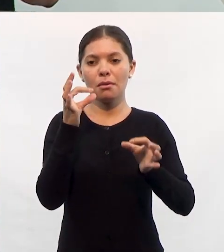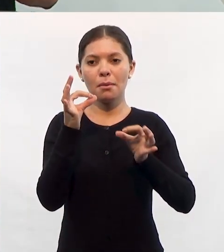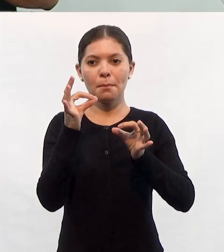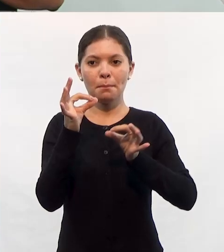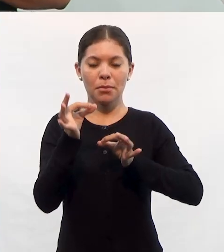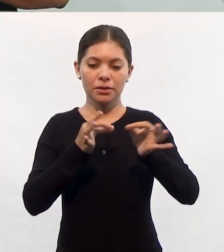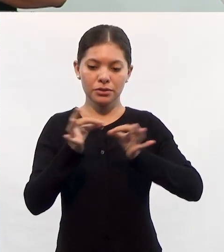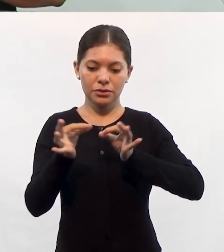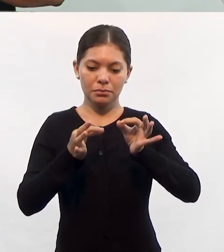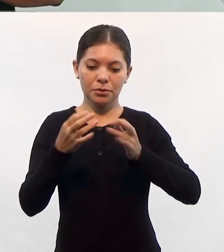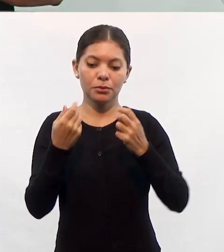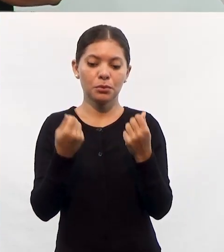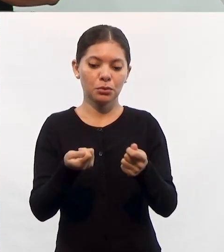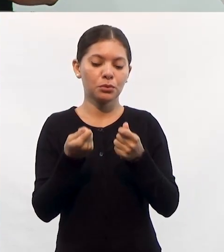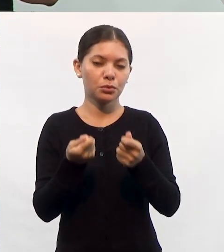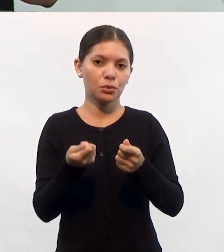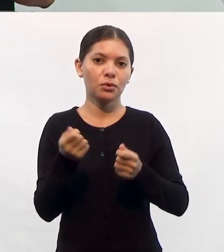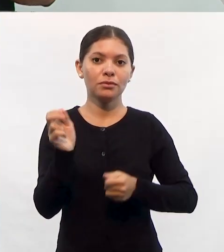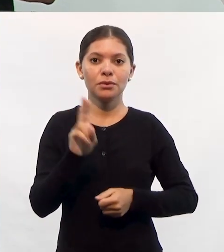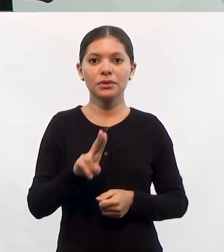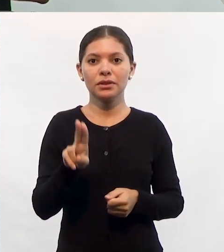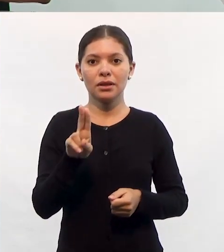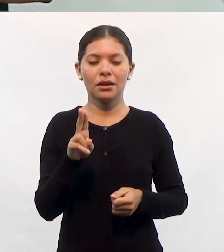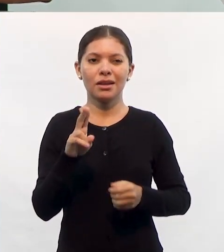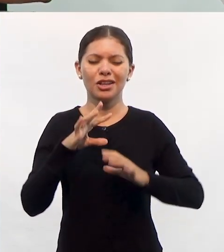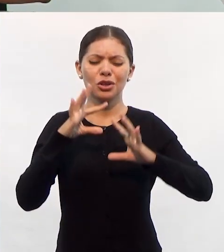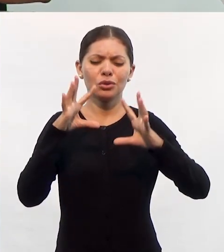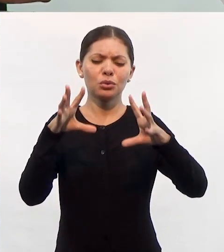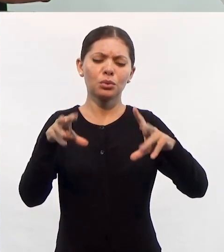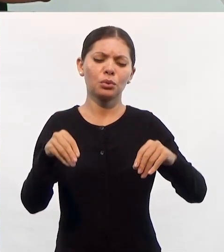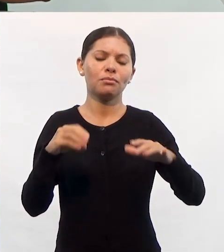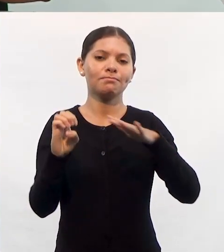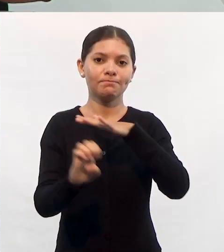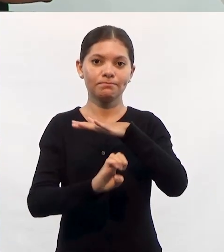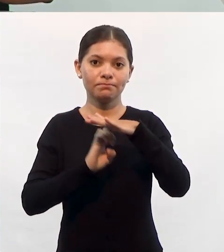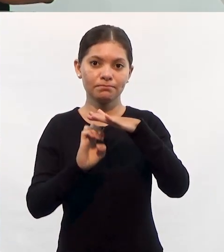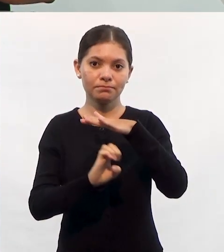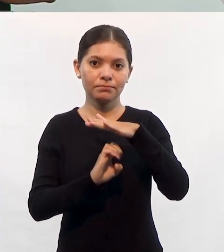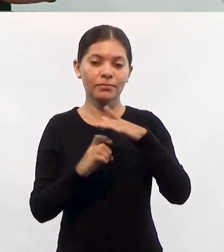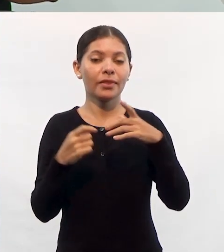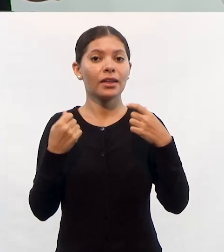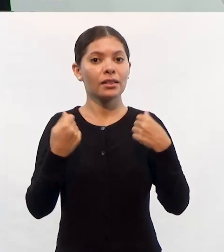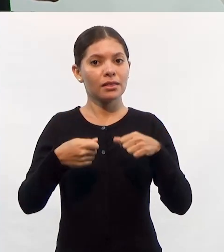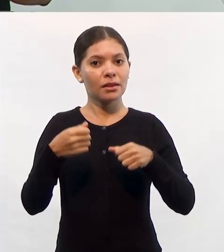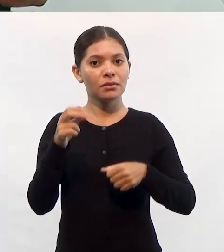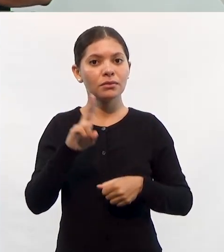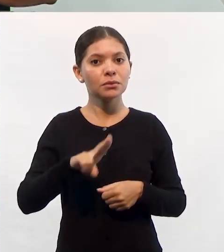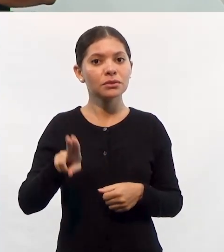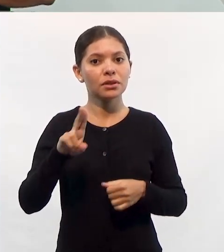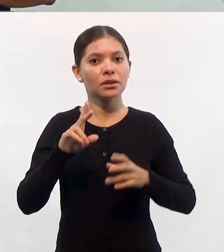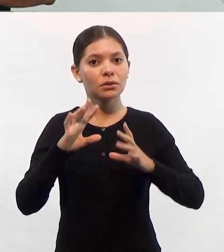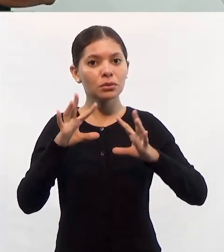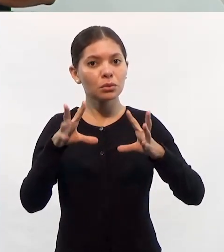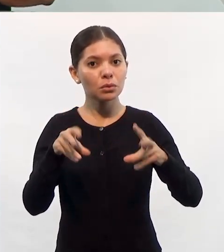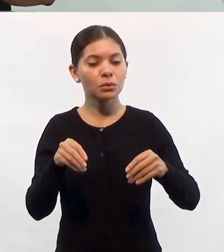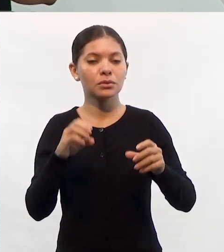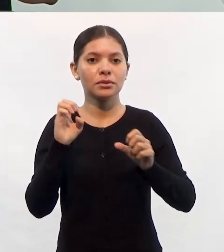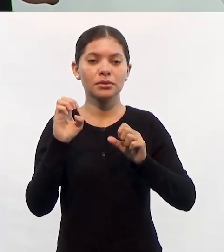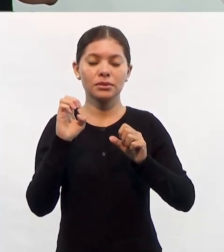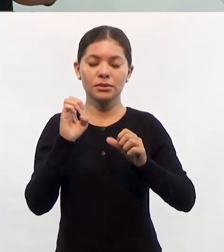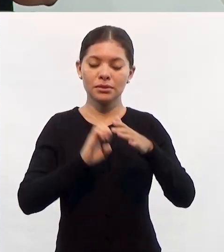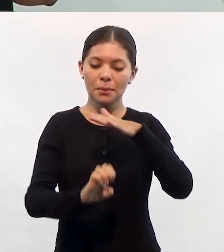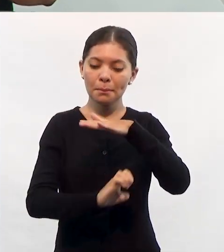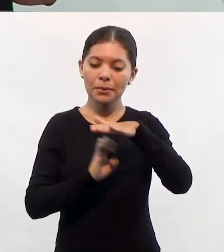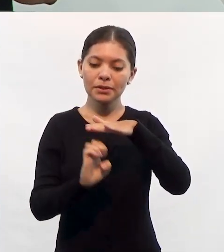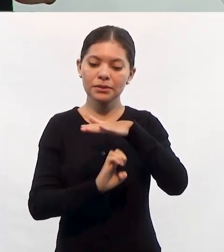o planejamento e controle ele vai ser utilizado em todas as empresas ele deve ser utilizado em todas as empresas